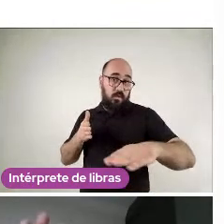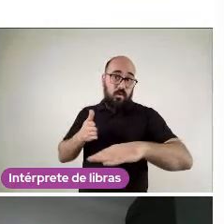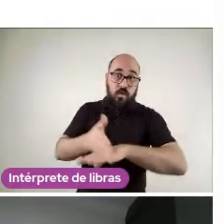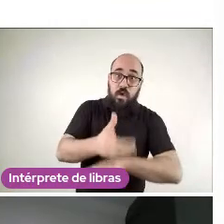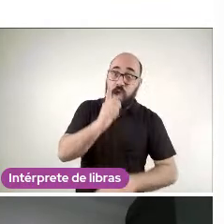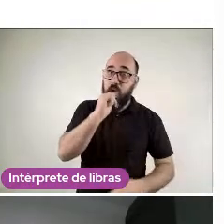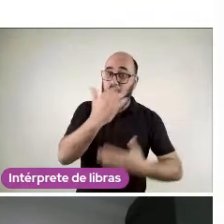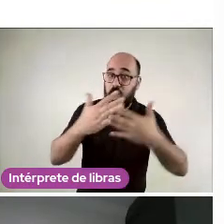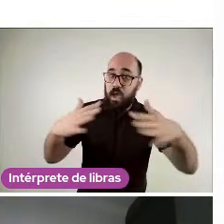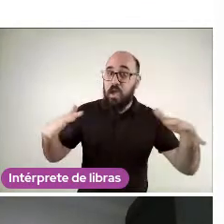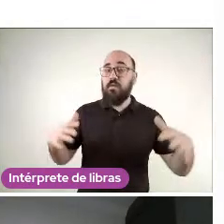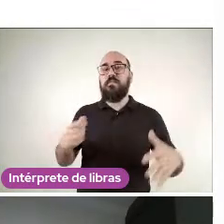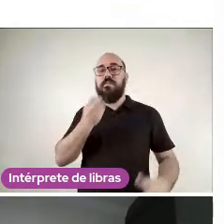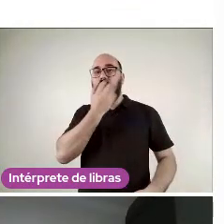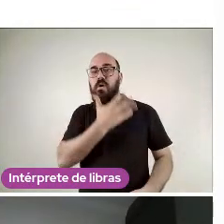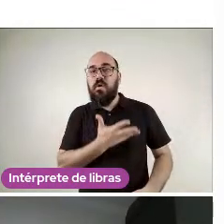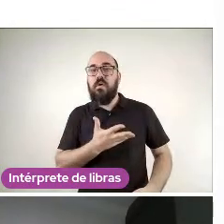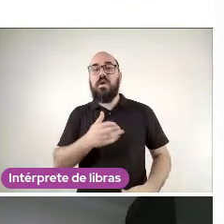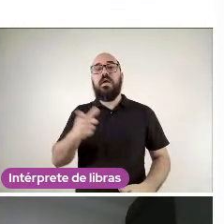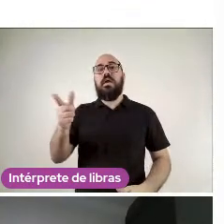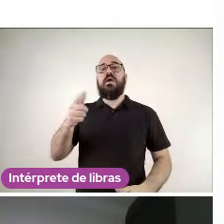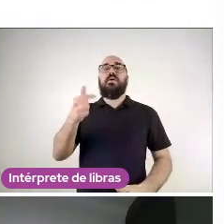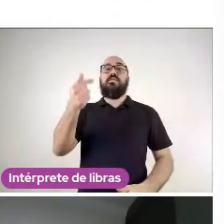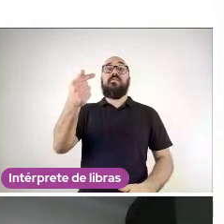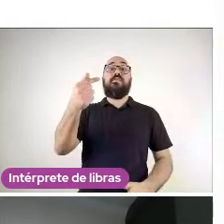são 7 resultados esperados da década.